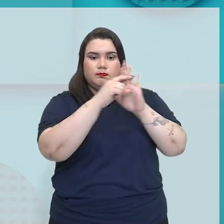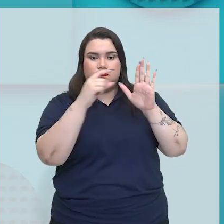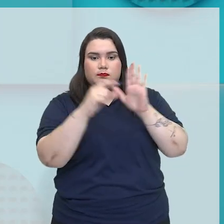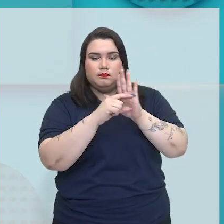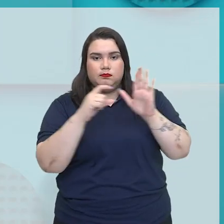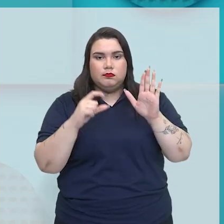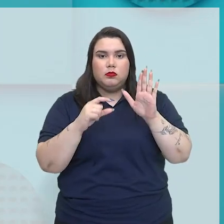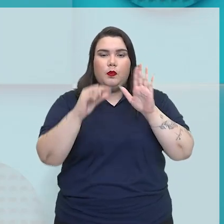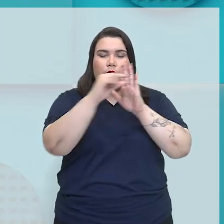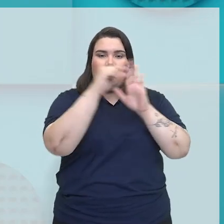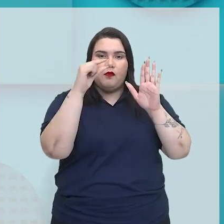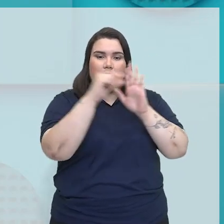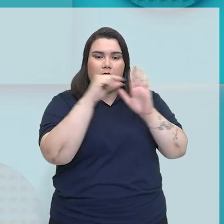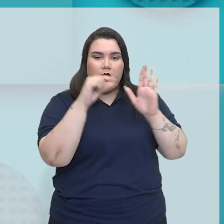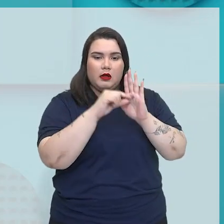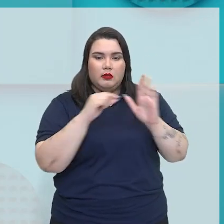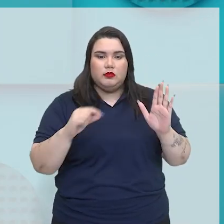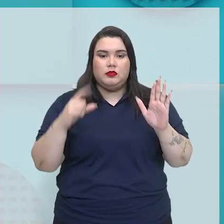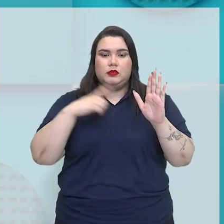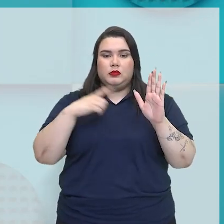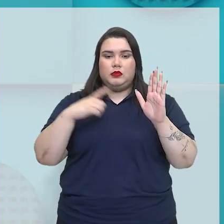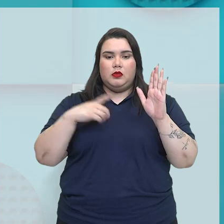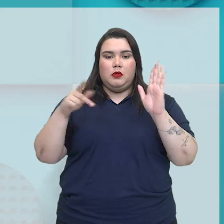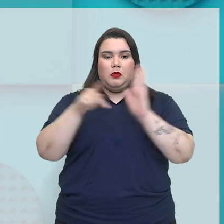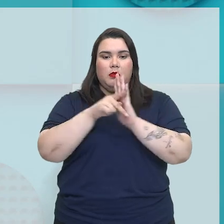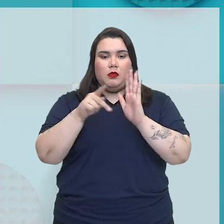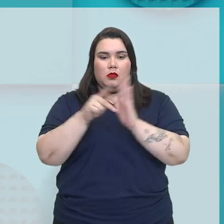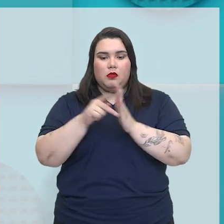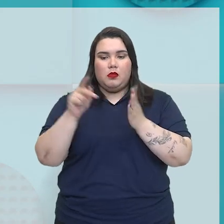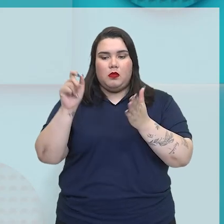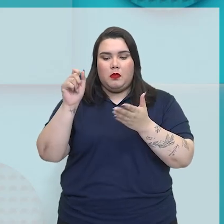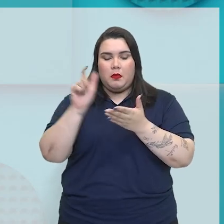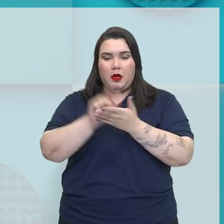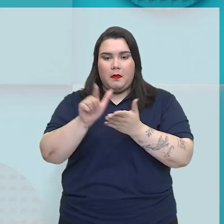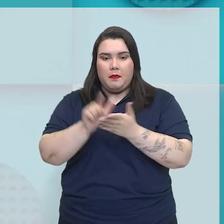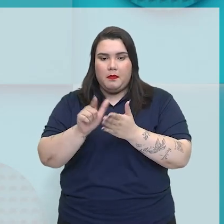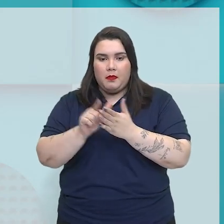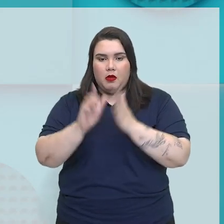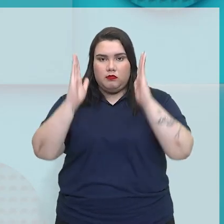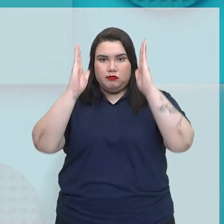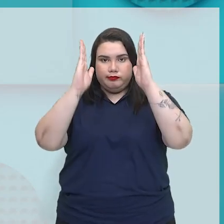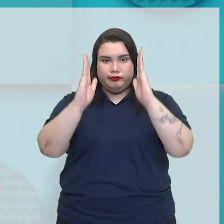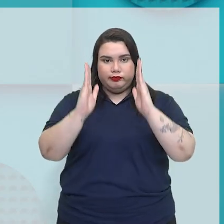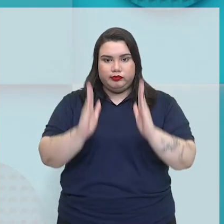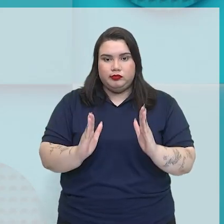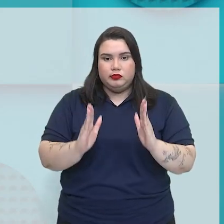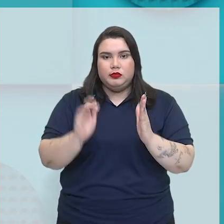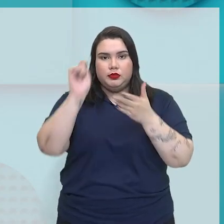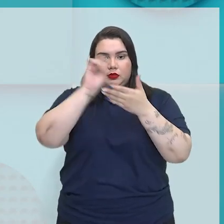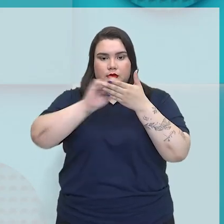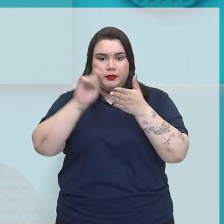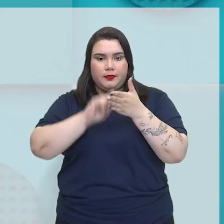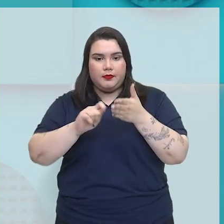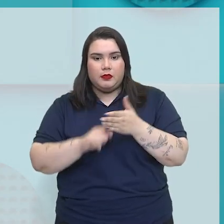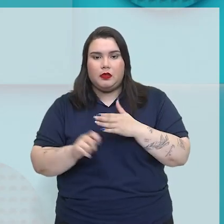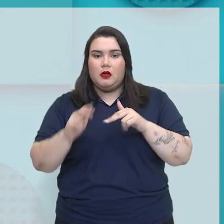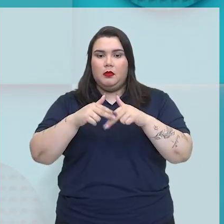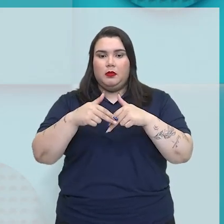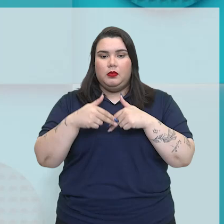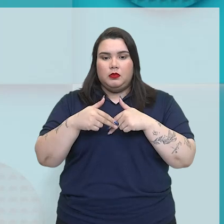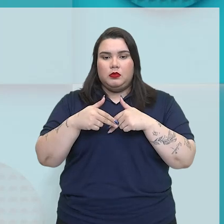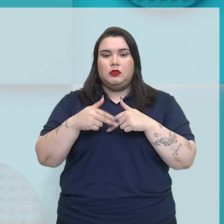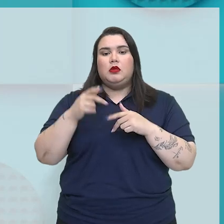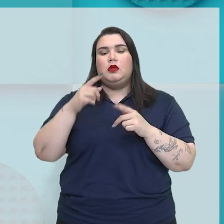com estrofes, escrita no centro da folha, da página. Ela é centralizada, por isso que é escrita